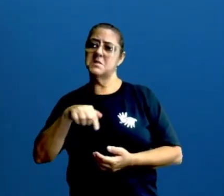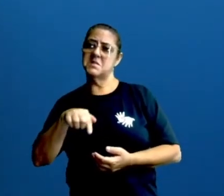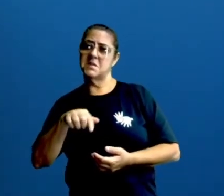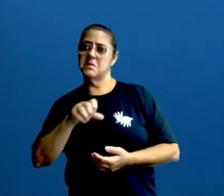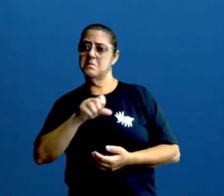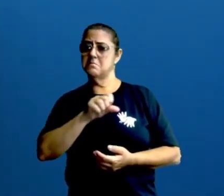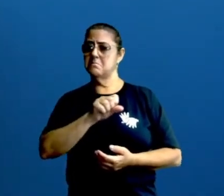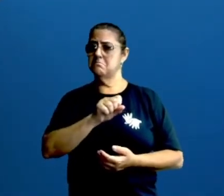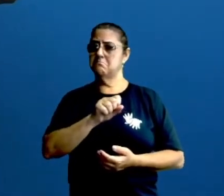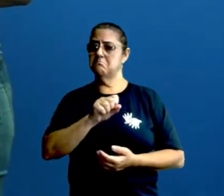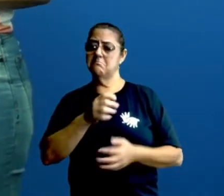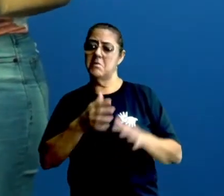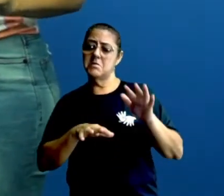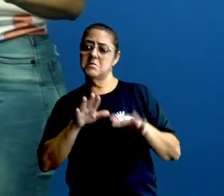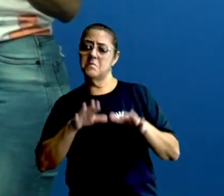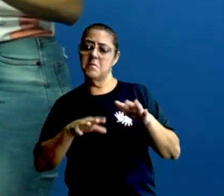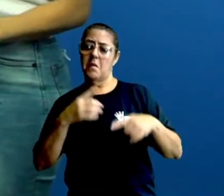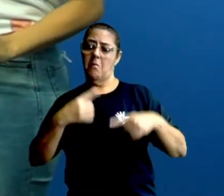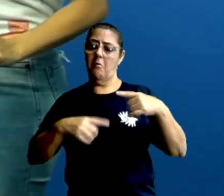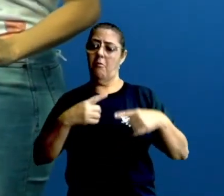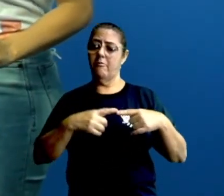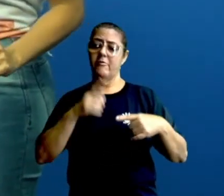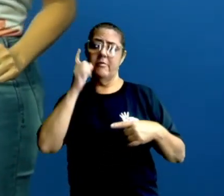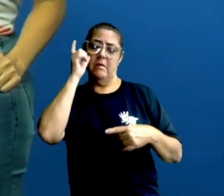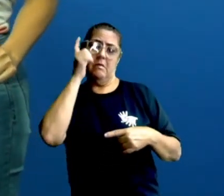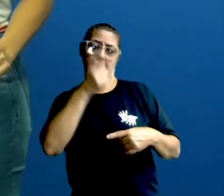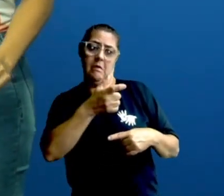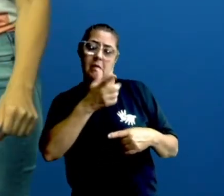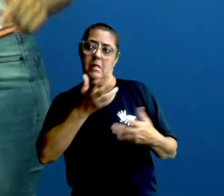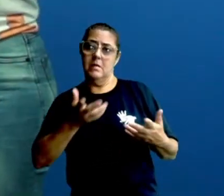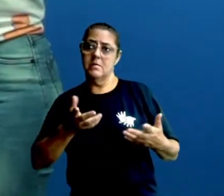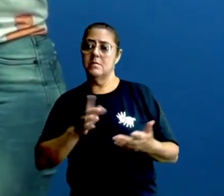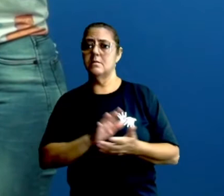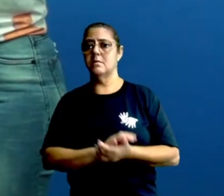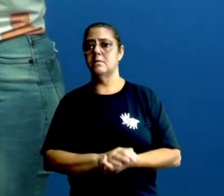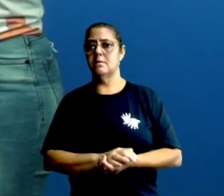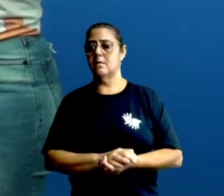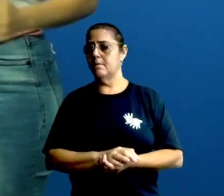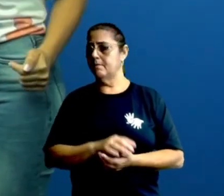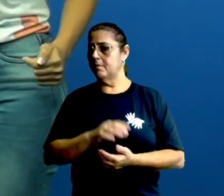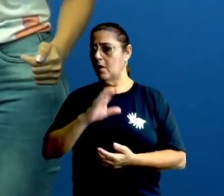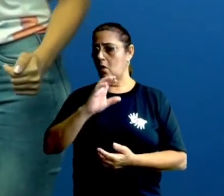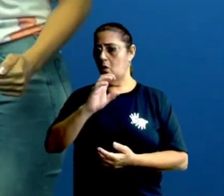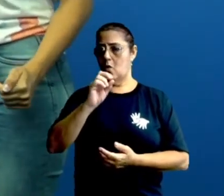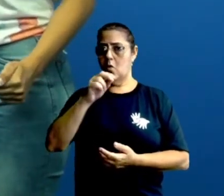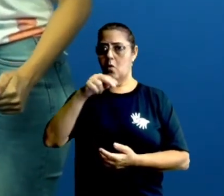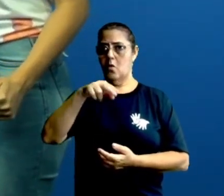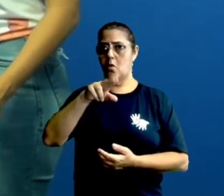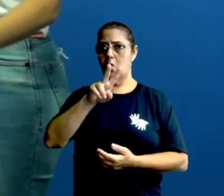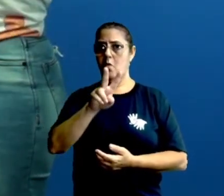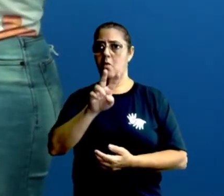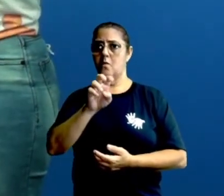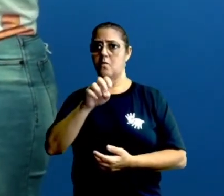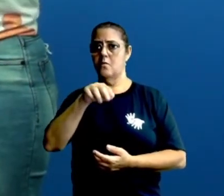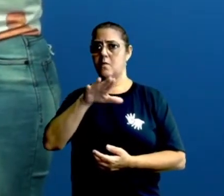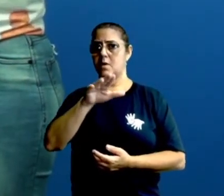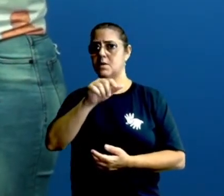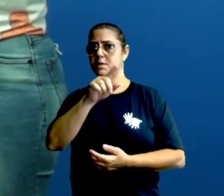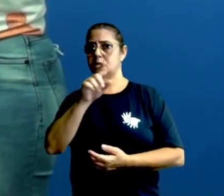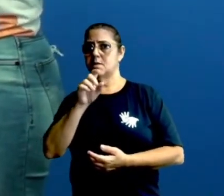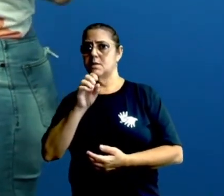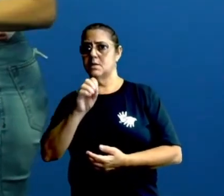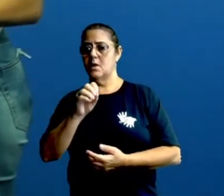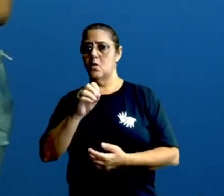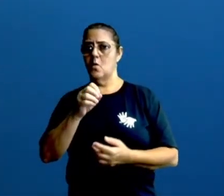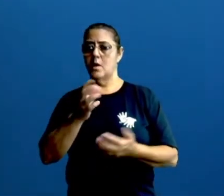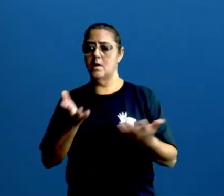já tinha uma importância política nesse momento. Então, a Convenção de Beberibe é um movimento importante também, que esse ano